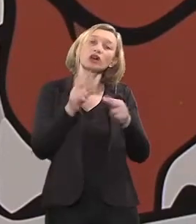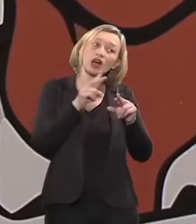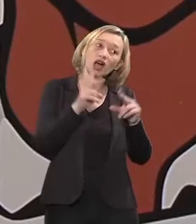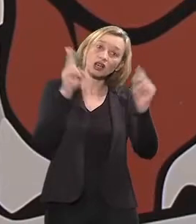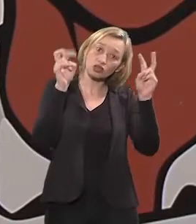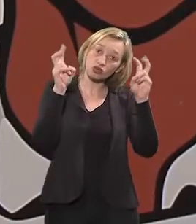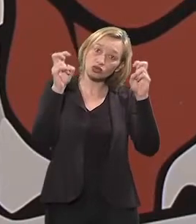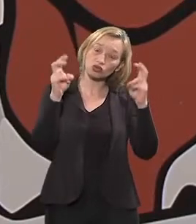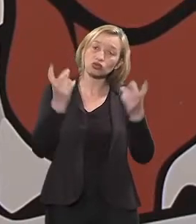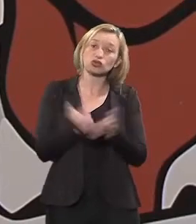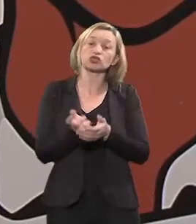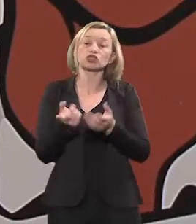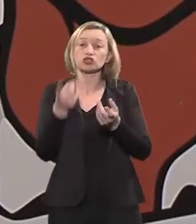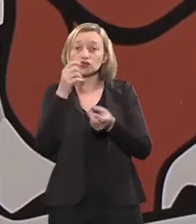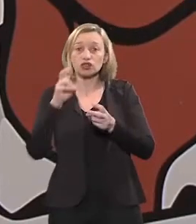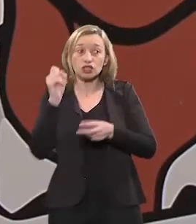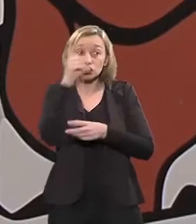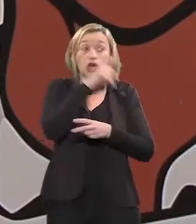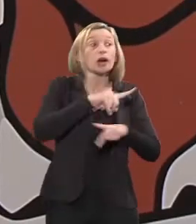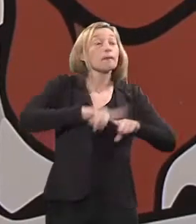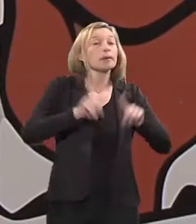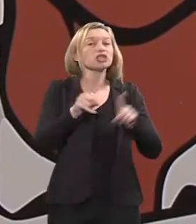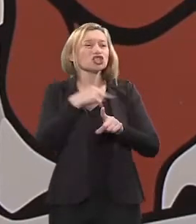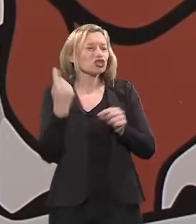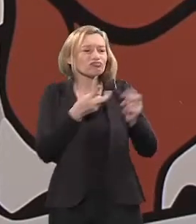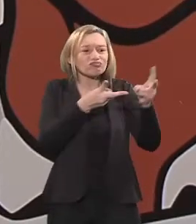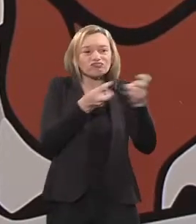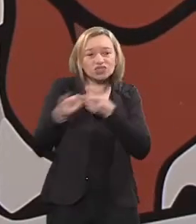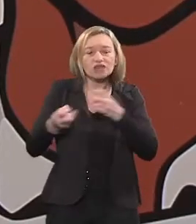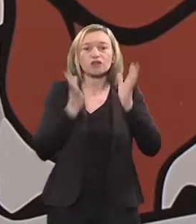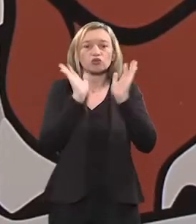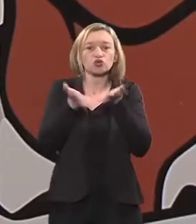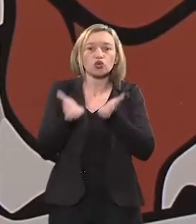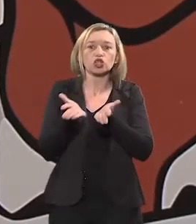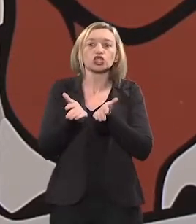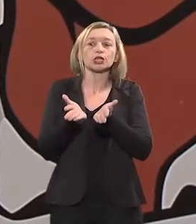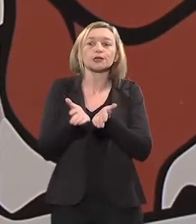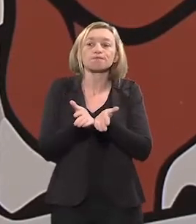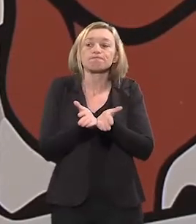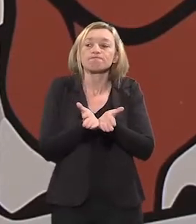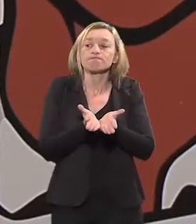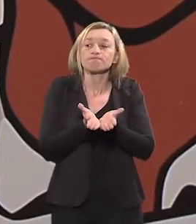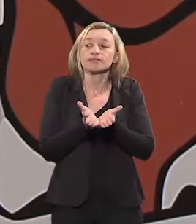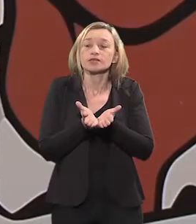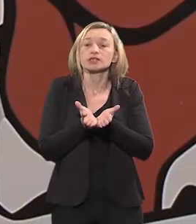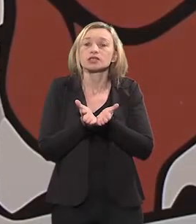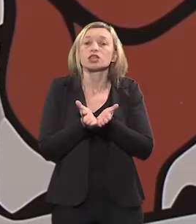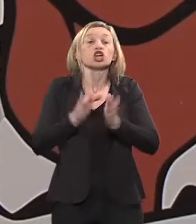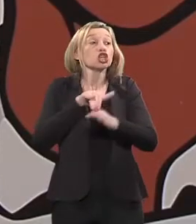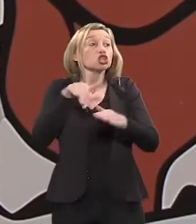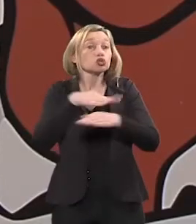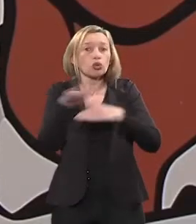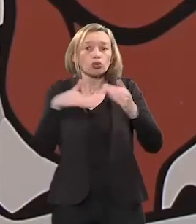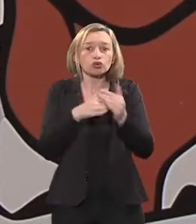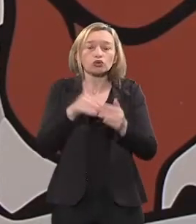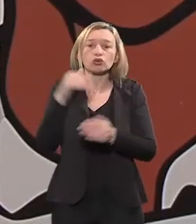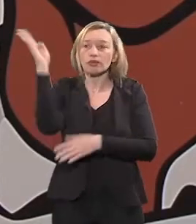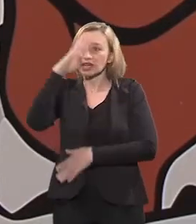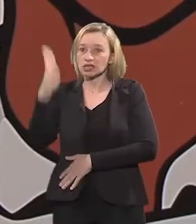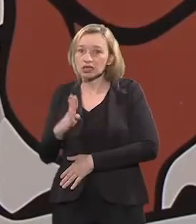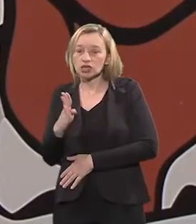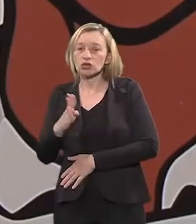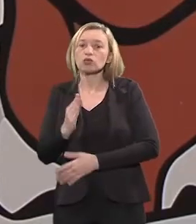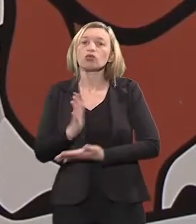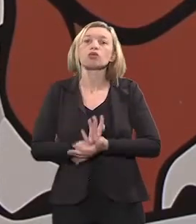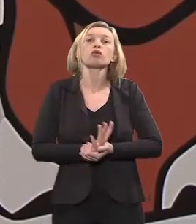casos excepcionais de fato. E o que a gente observa hoje é que existe em todo o